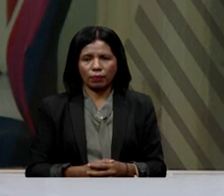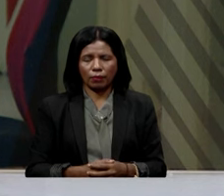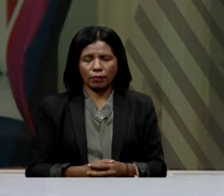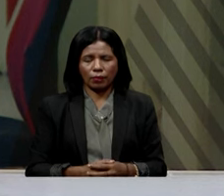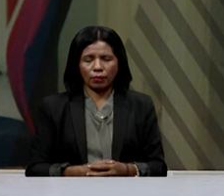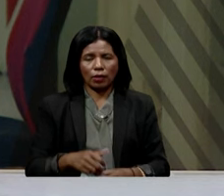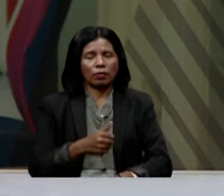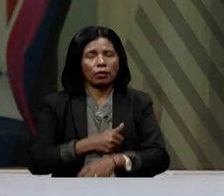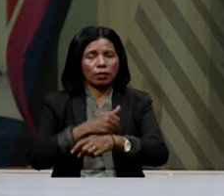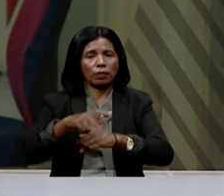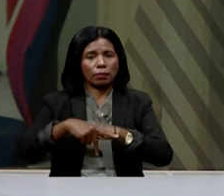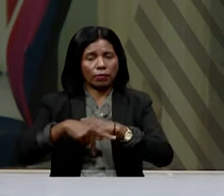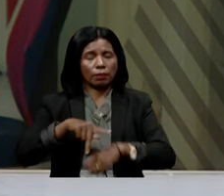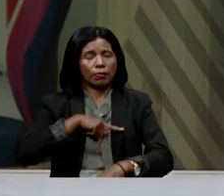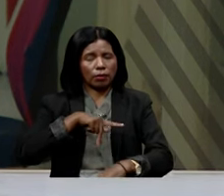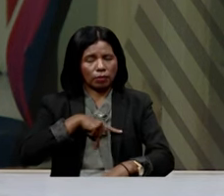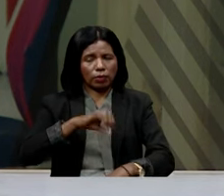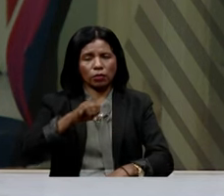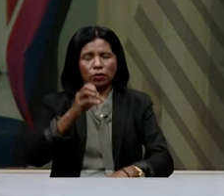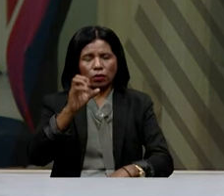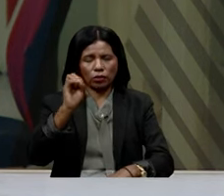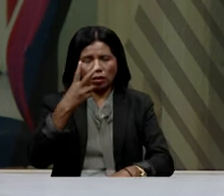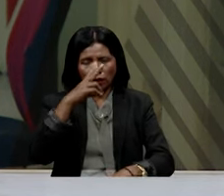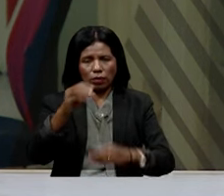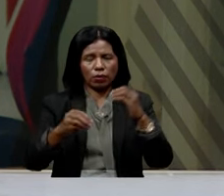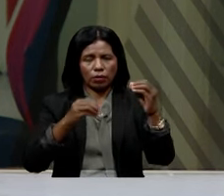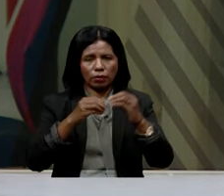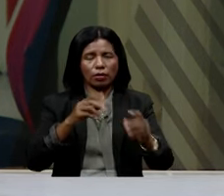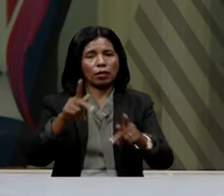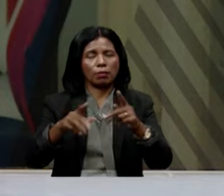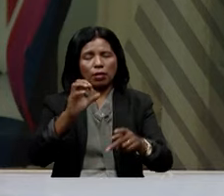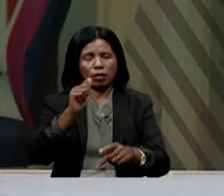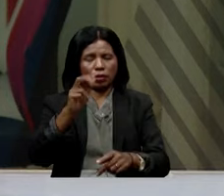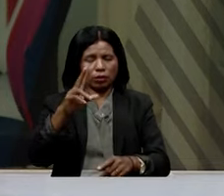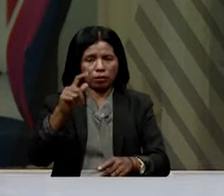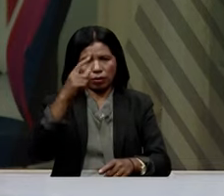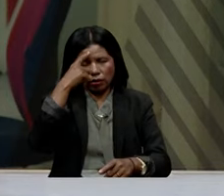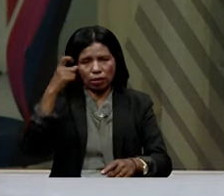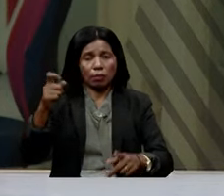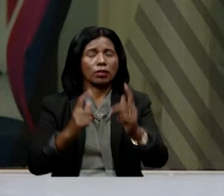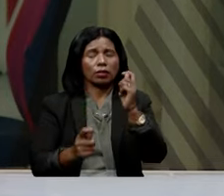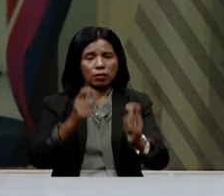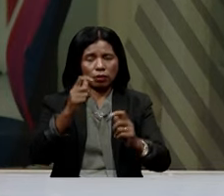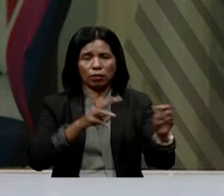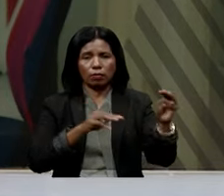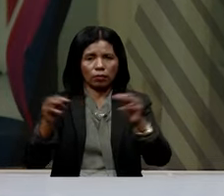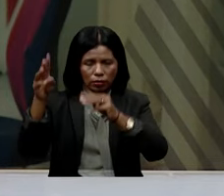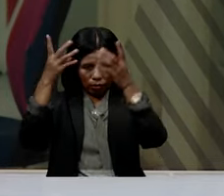Advogado privado José Jiménez, su rejulgamento para el cliente Arnolfo Tevez, también el tribunal recurso anula decisión.